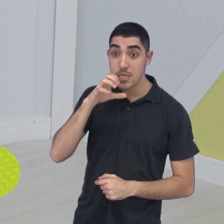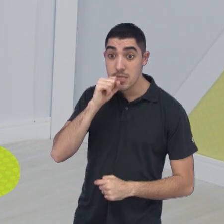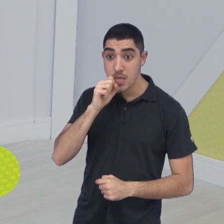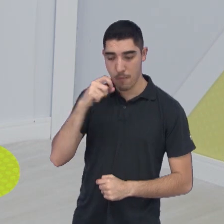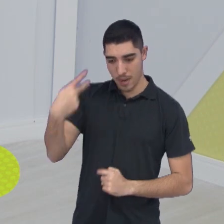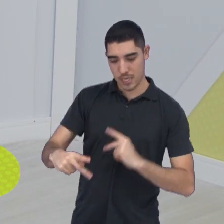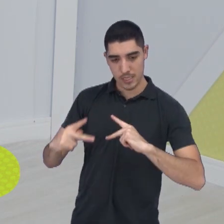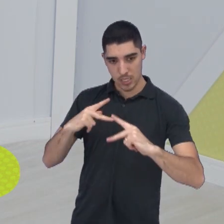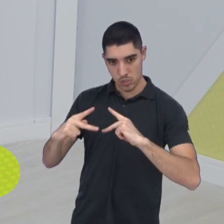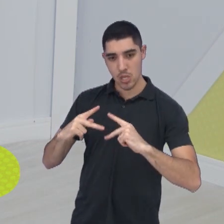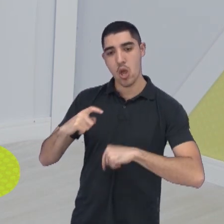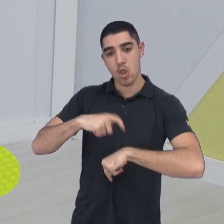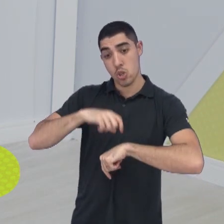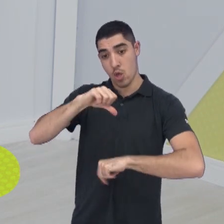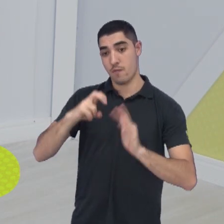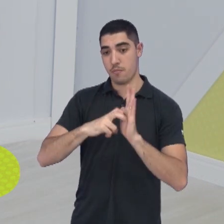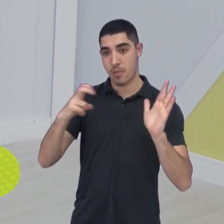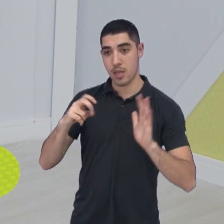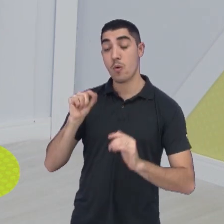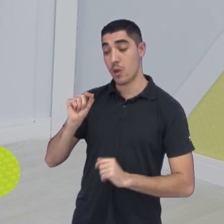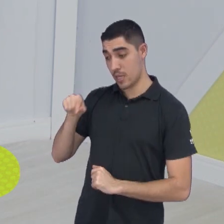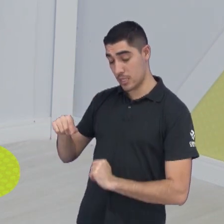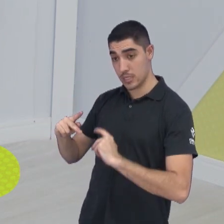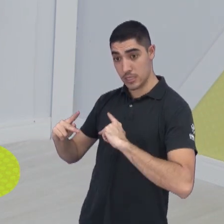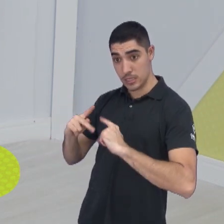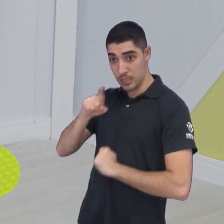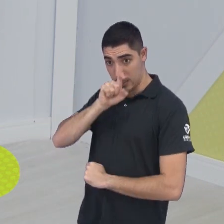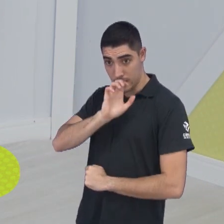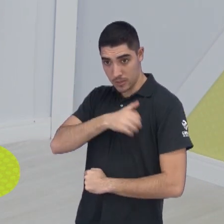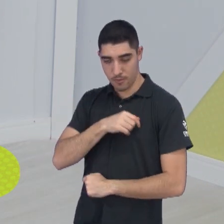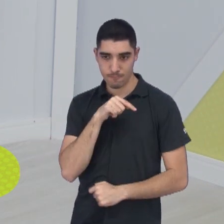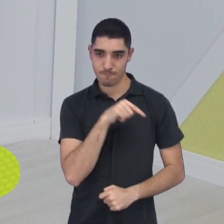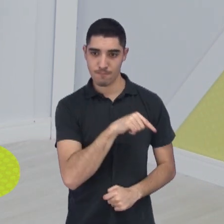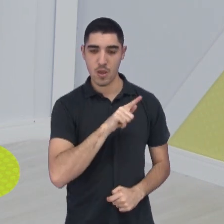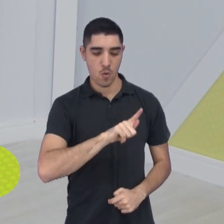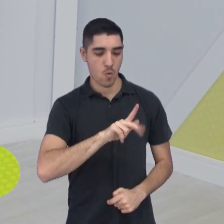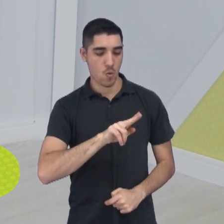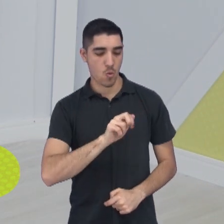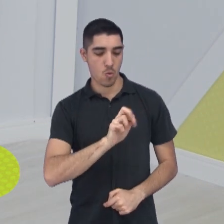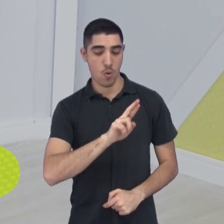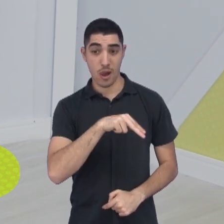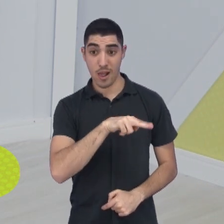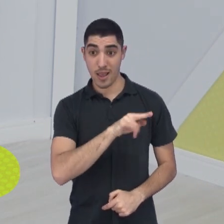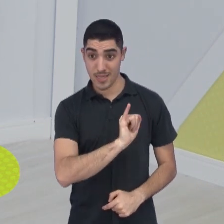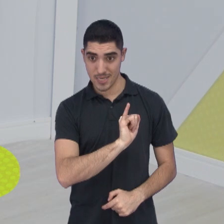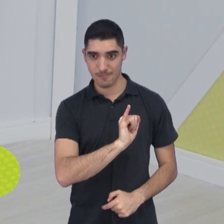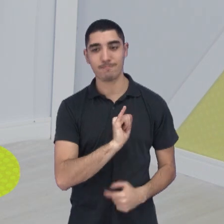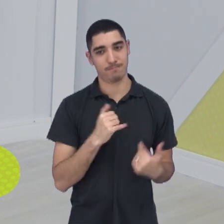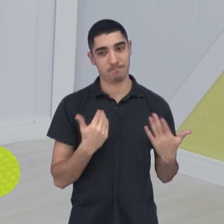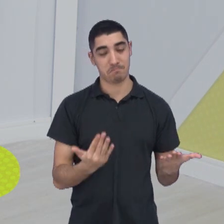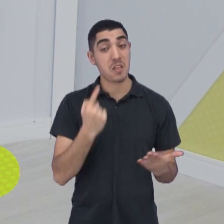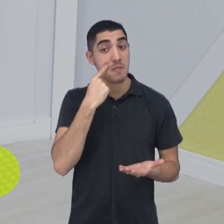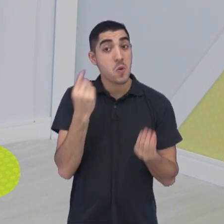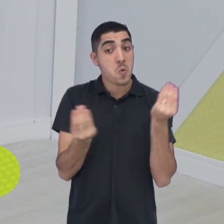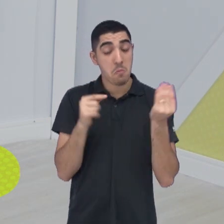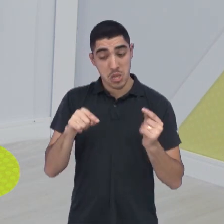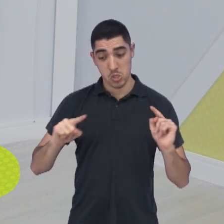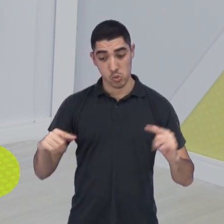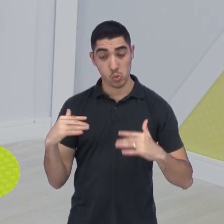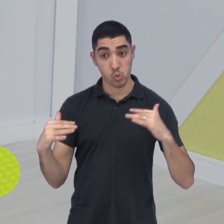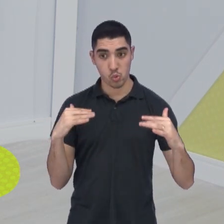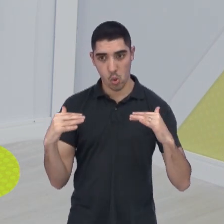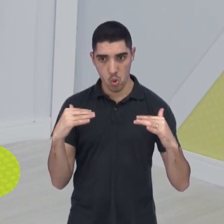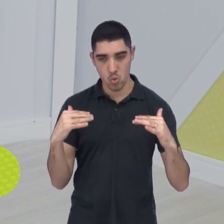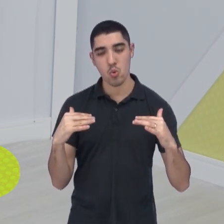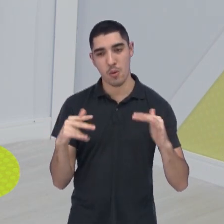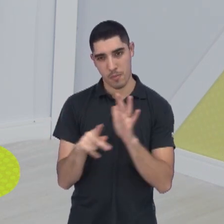Martins Pereira, 9 da manhã, tem São José e Guarani, e a gente vai ver aí como é que vai ser o fechamento desta primeira